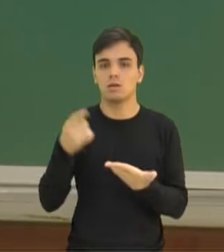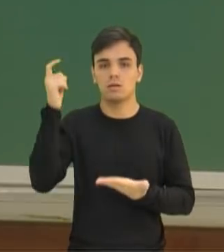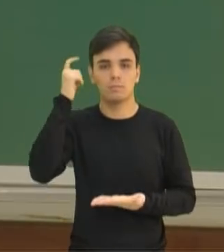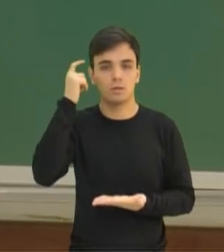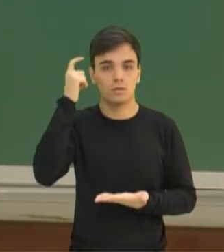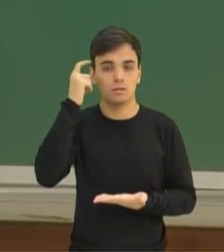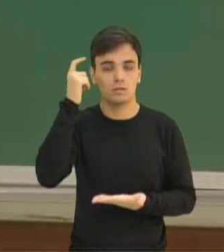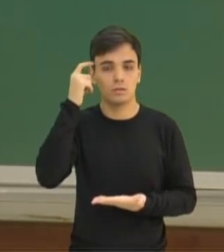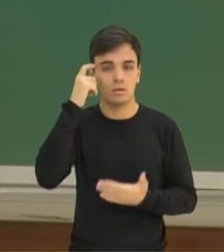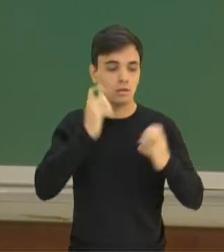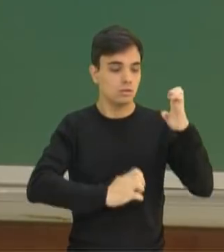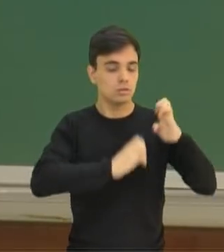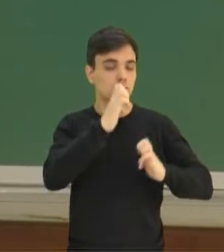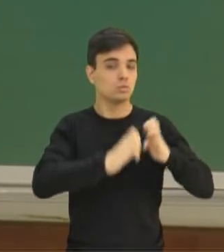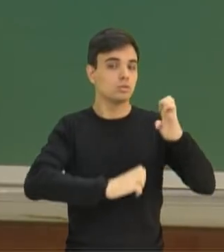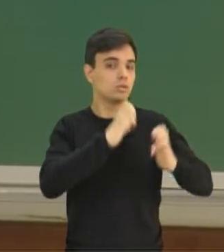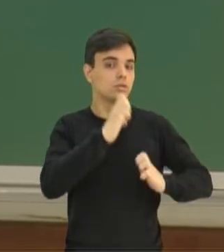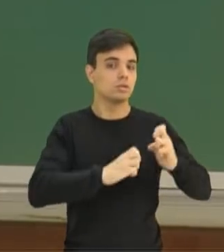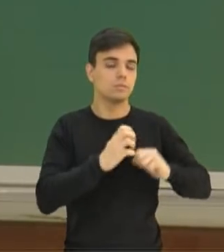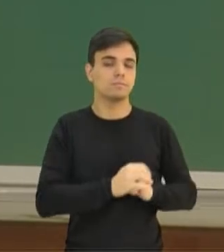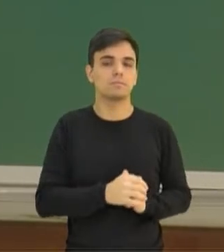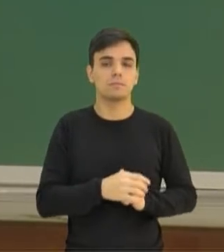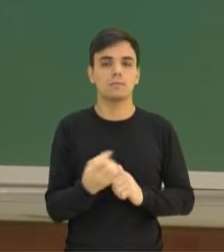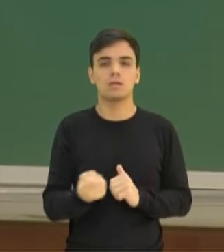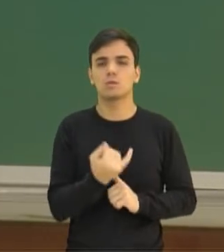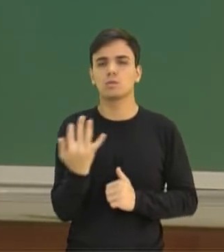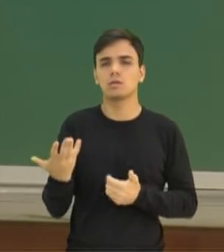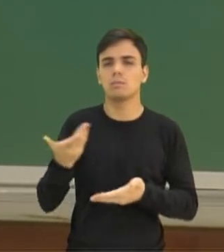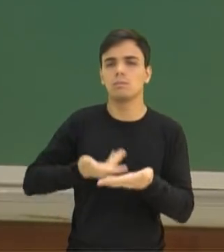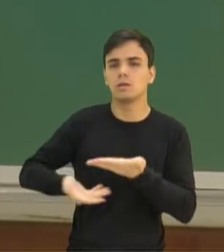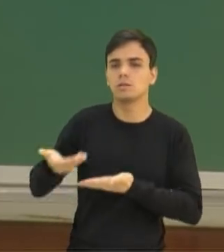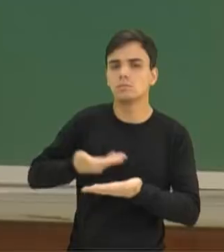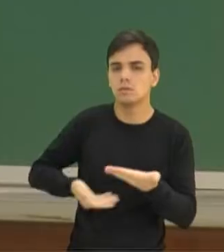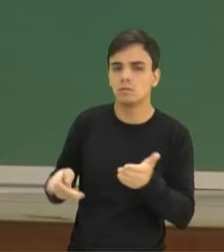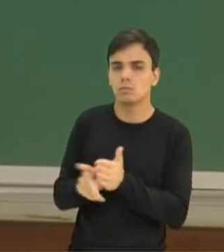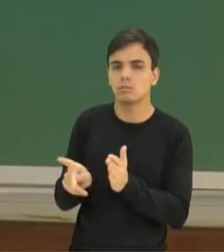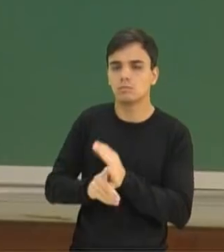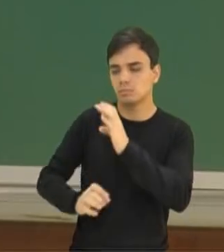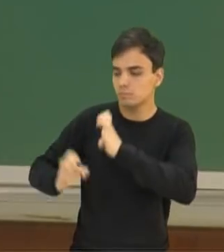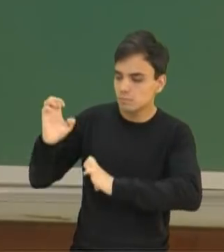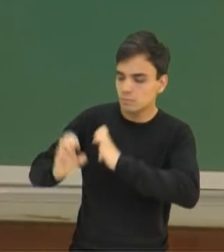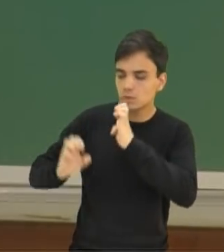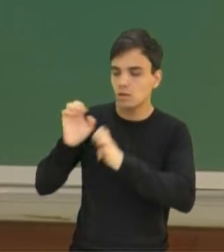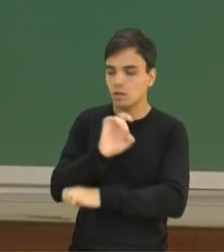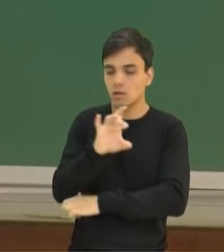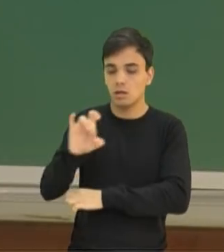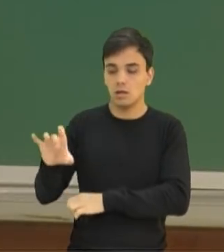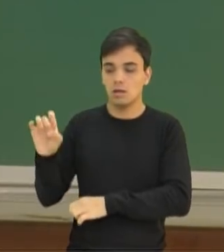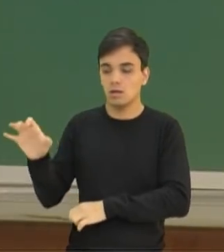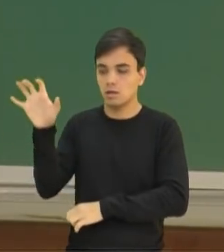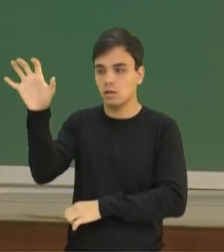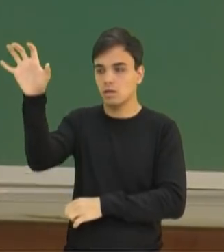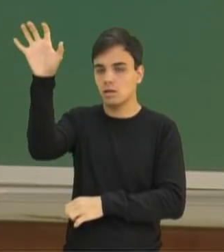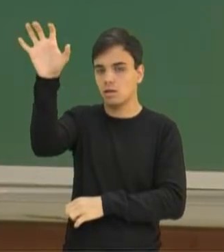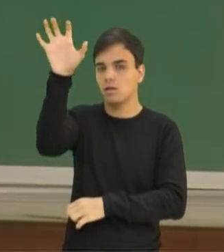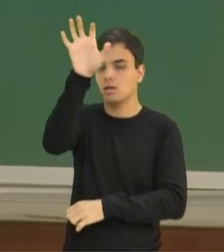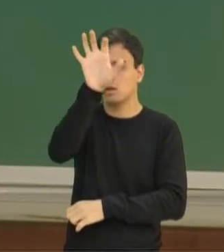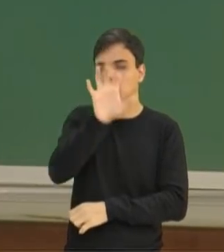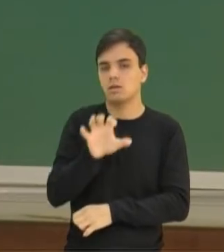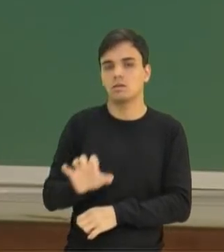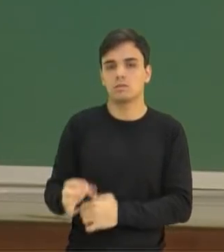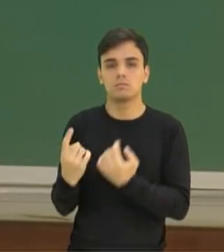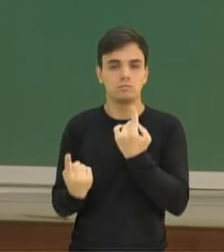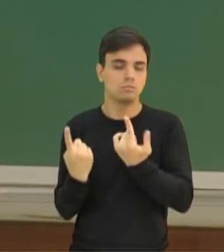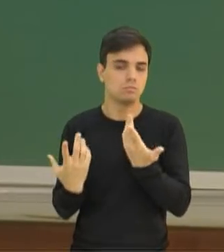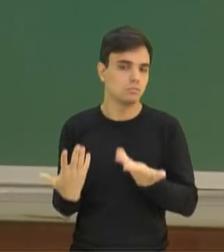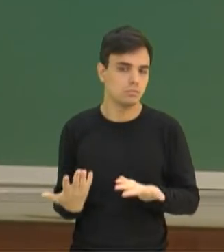na indústria, então, quanto é a participação da indústria em cada uma das regiões, o total de